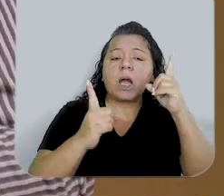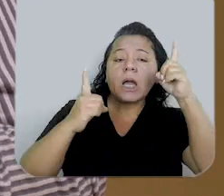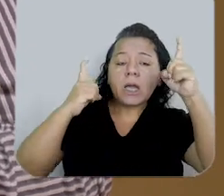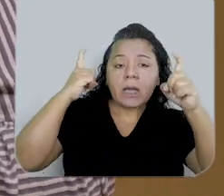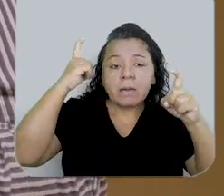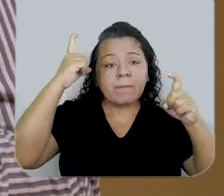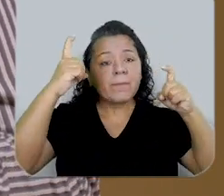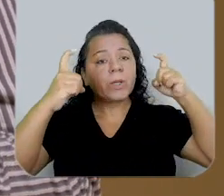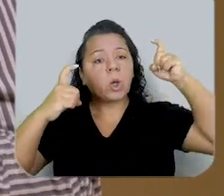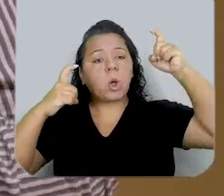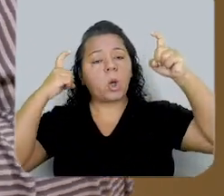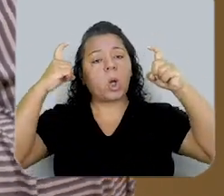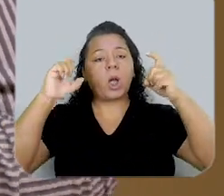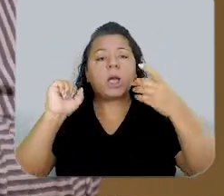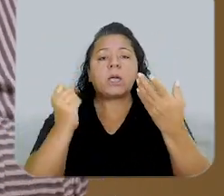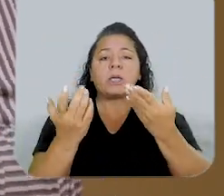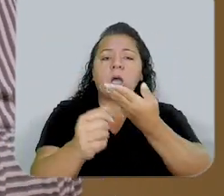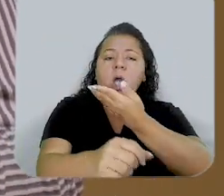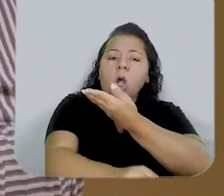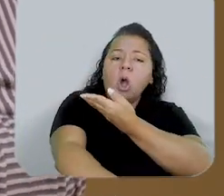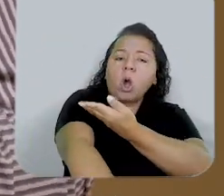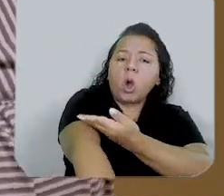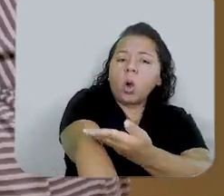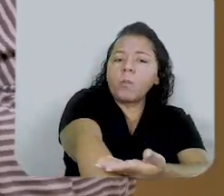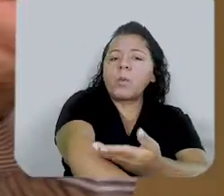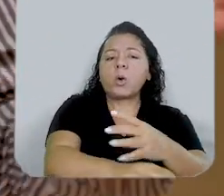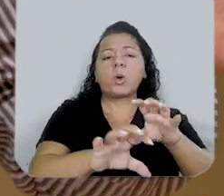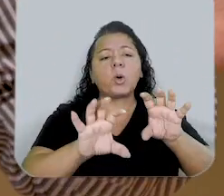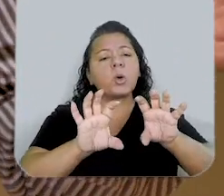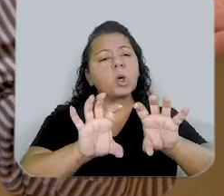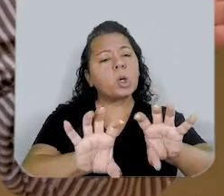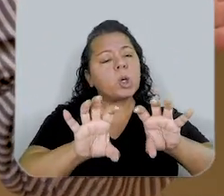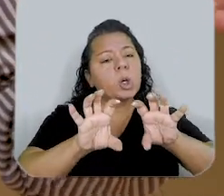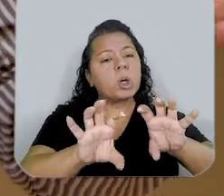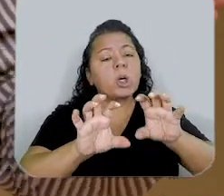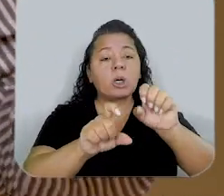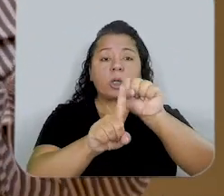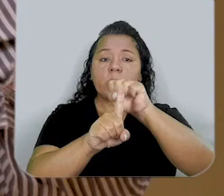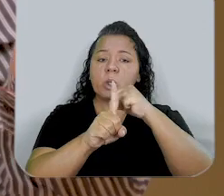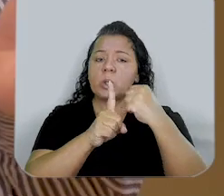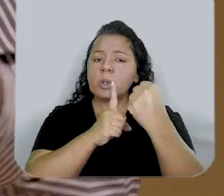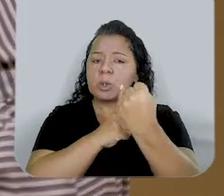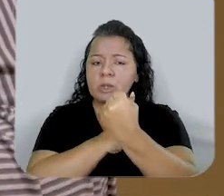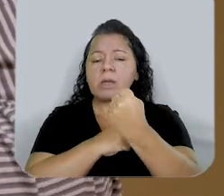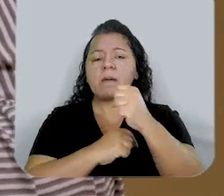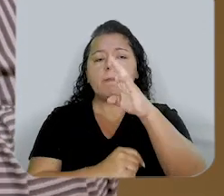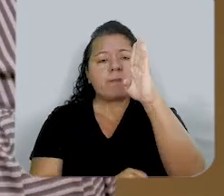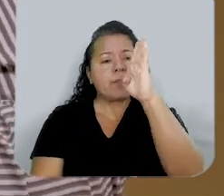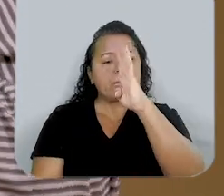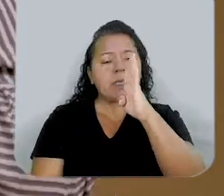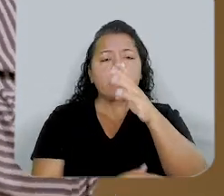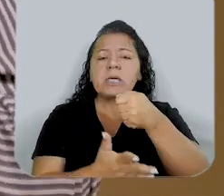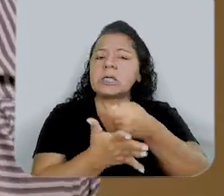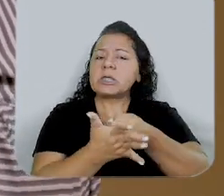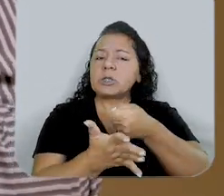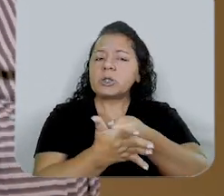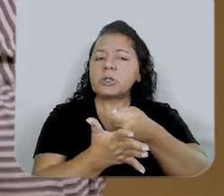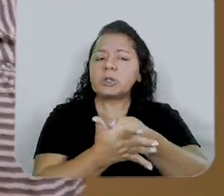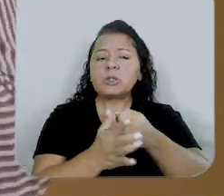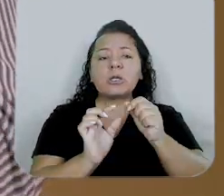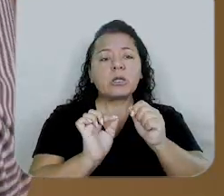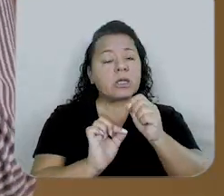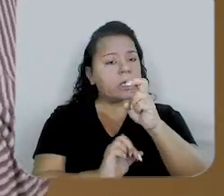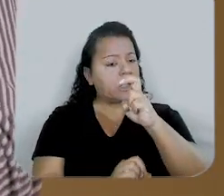comportamento que a sociedade brasileira insiste em manter ao longo desses mais de 500 anos de história, que infelizmente